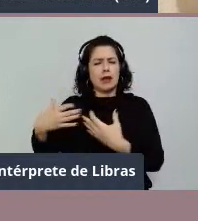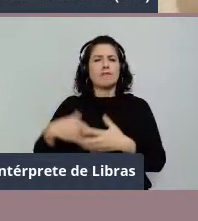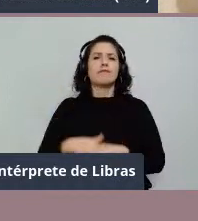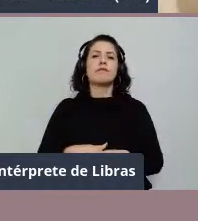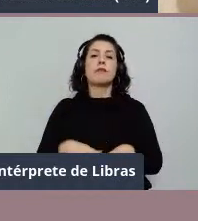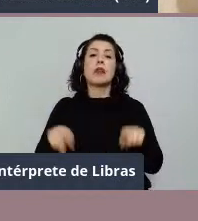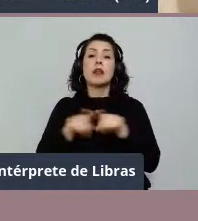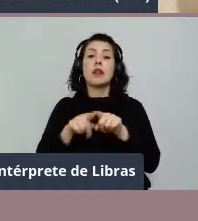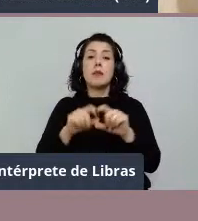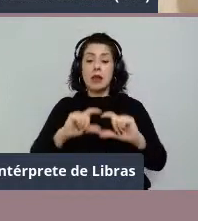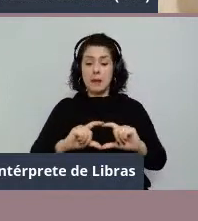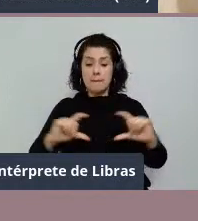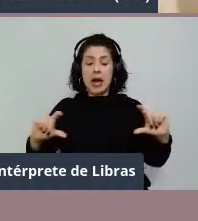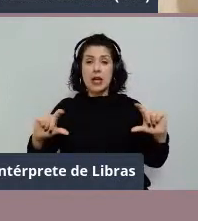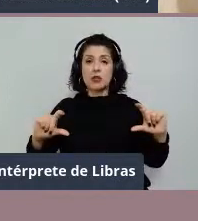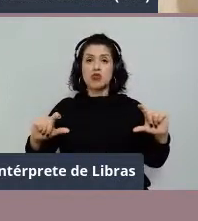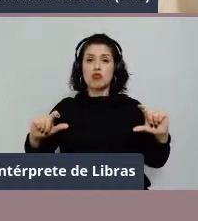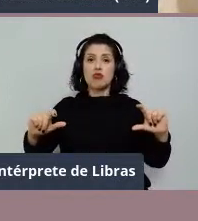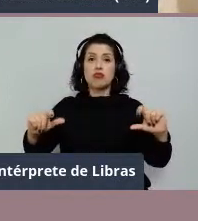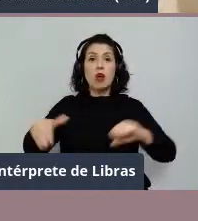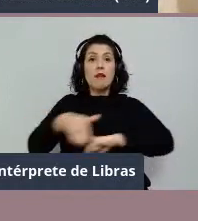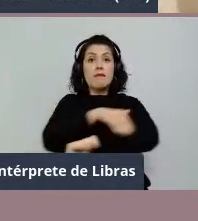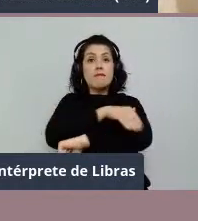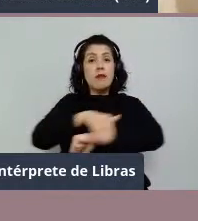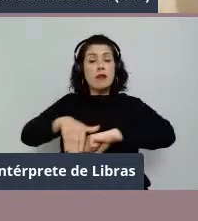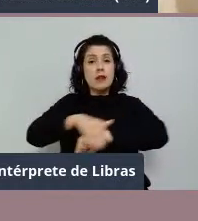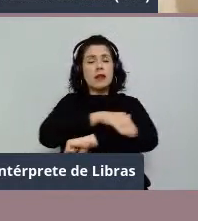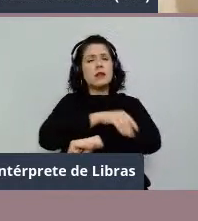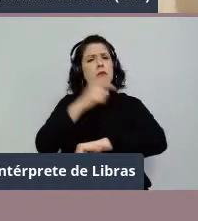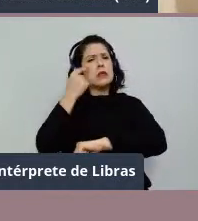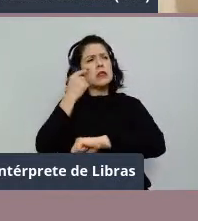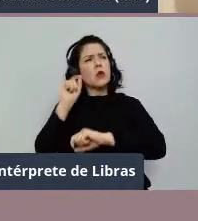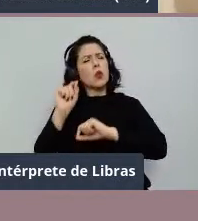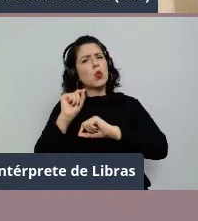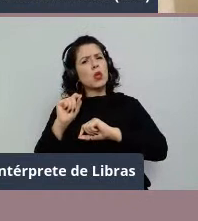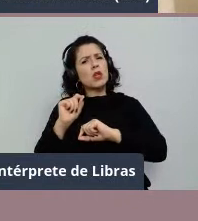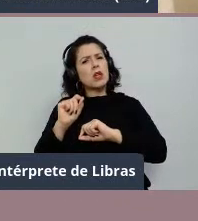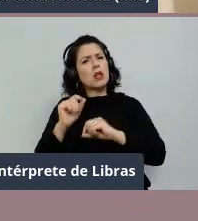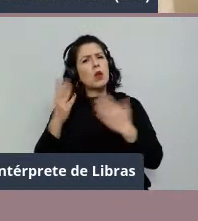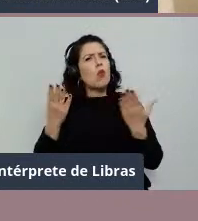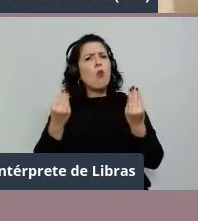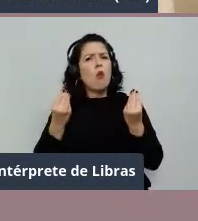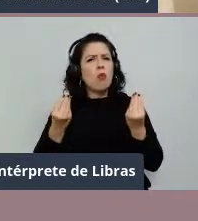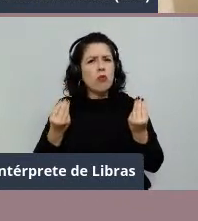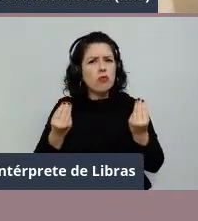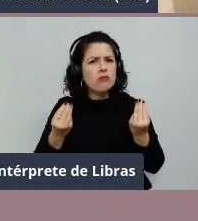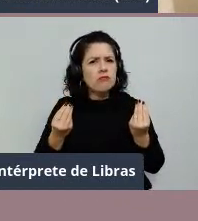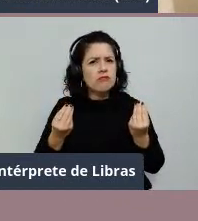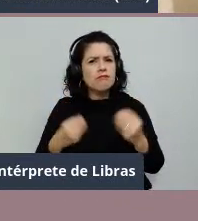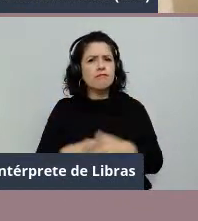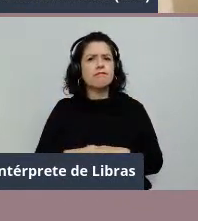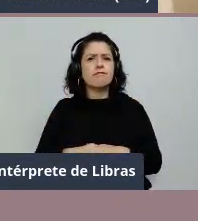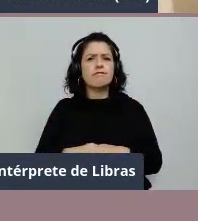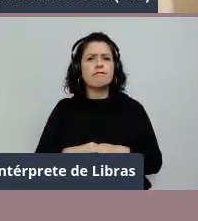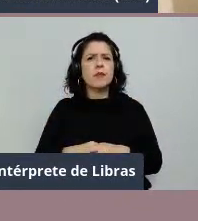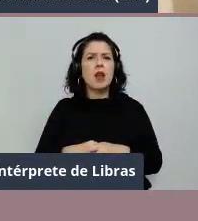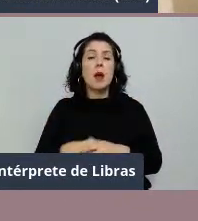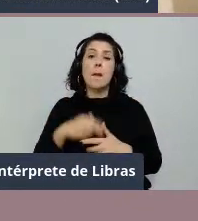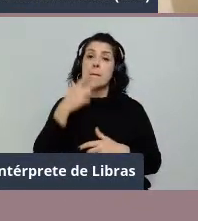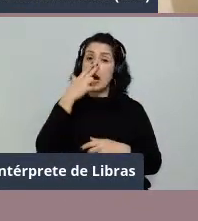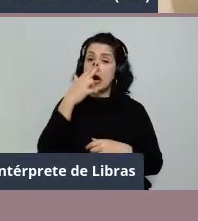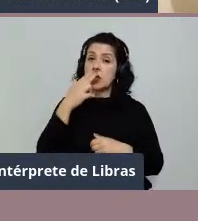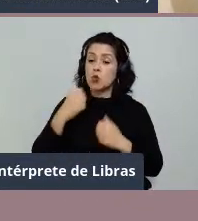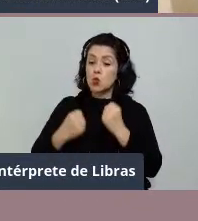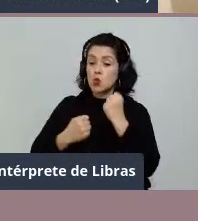outro endereço. E esse endereço nos leva a pensar no suporte. Esse é um suporte,